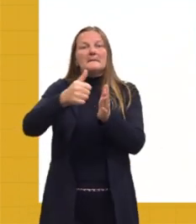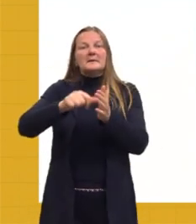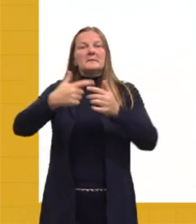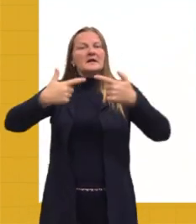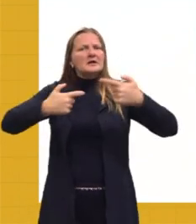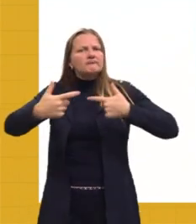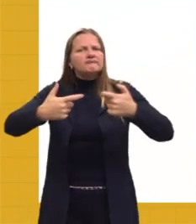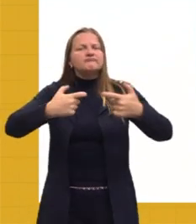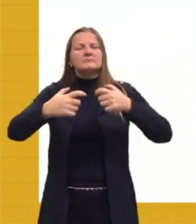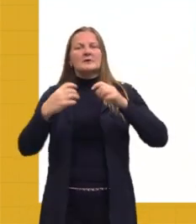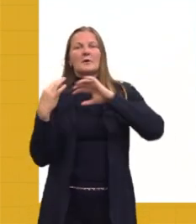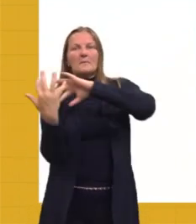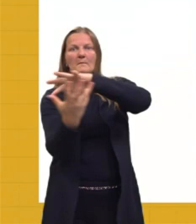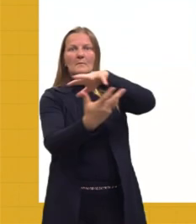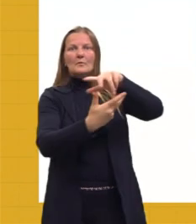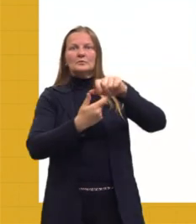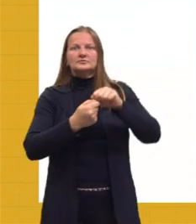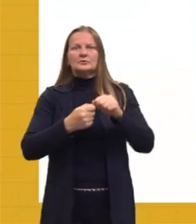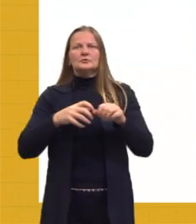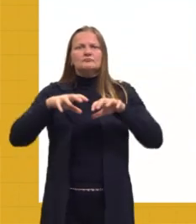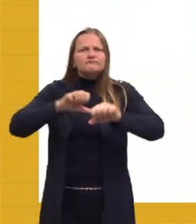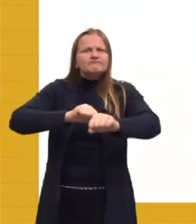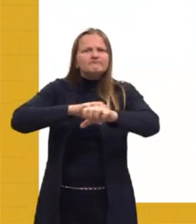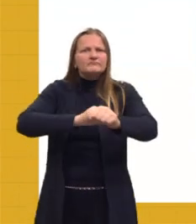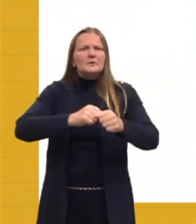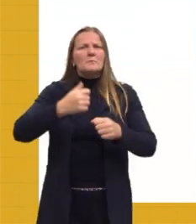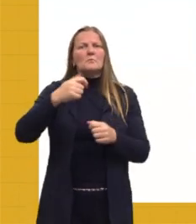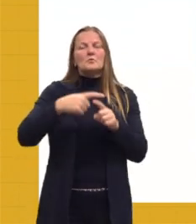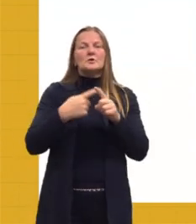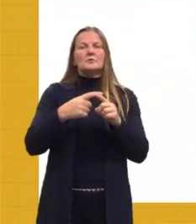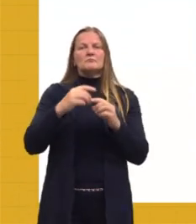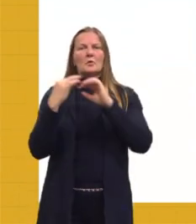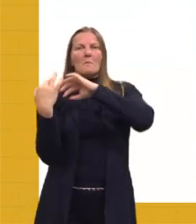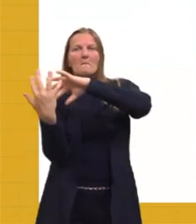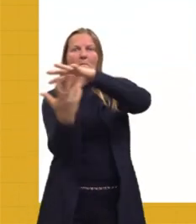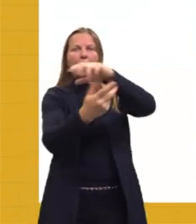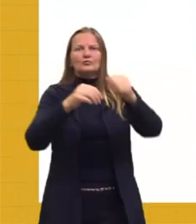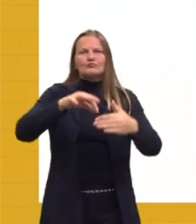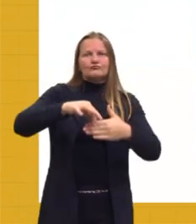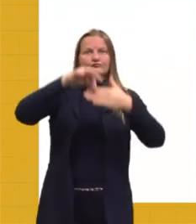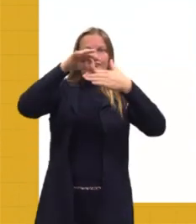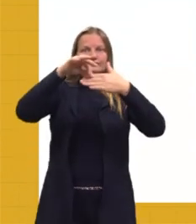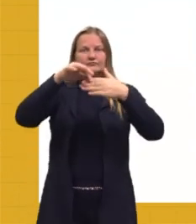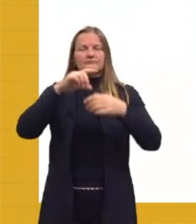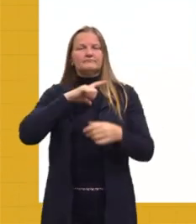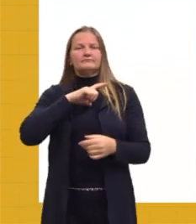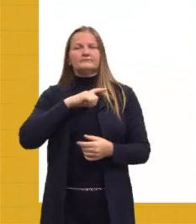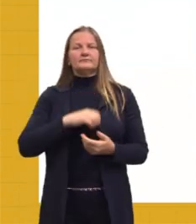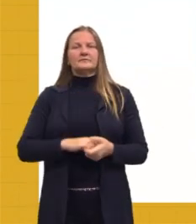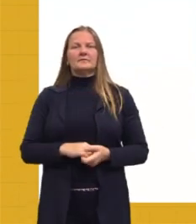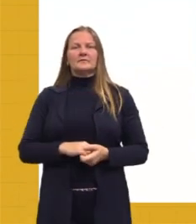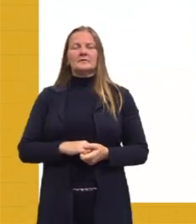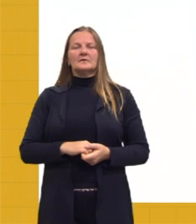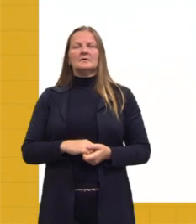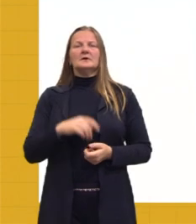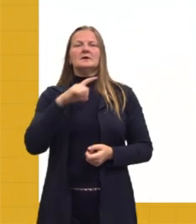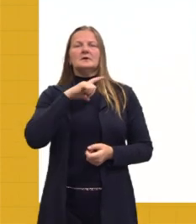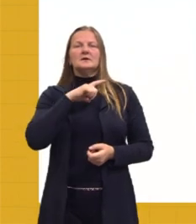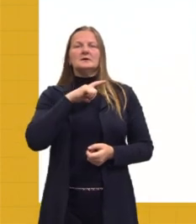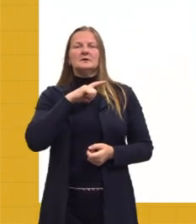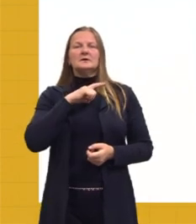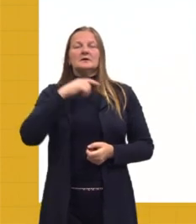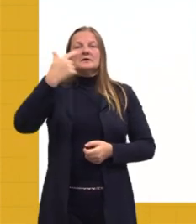primeira guerra mundial Eles tomam então uma pô o mundial né de questão nas mundial e